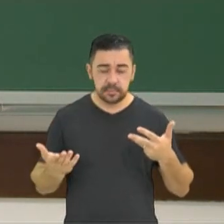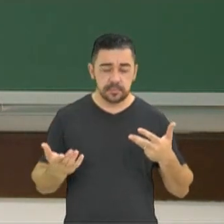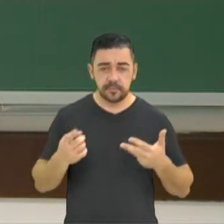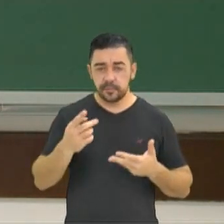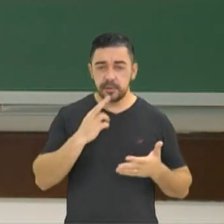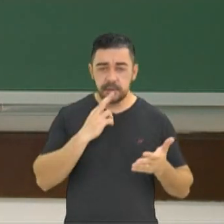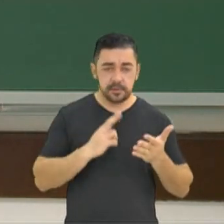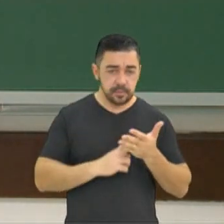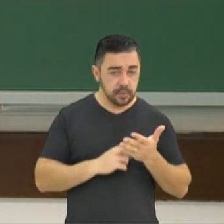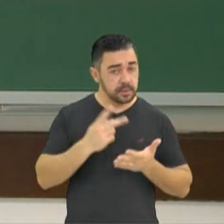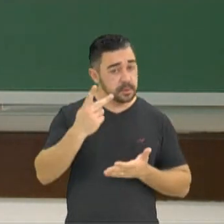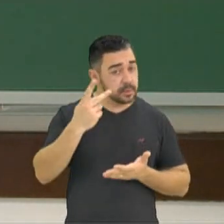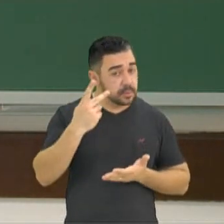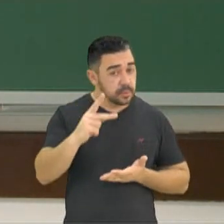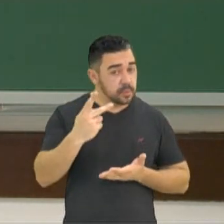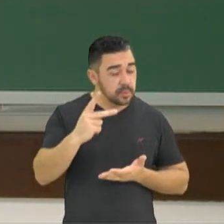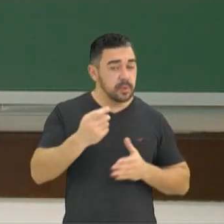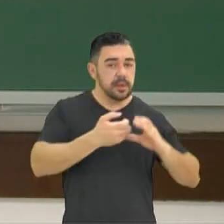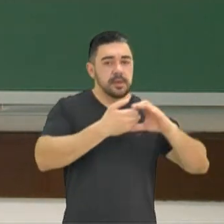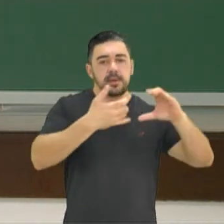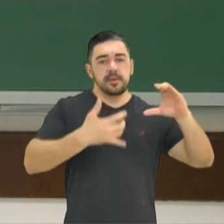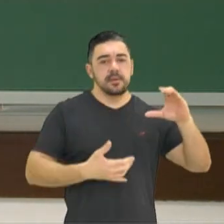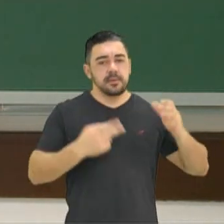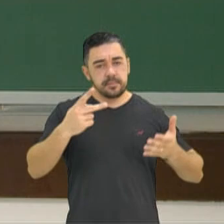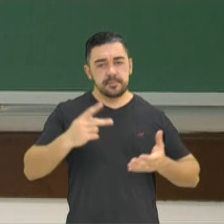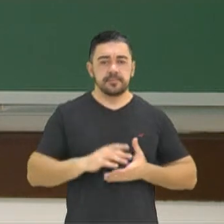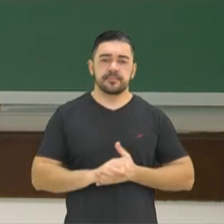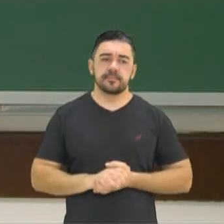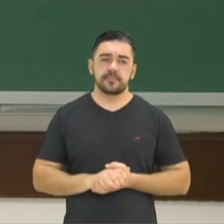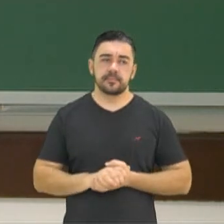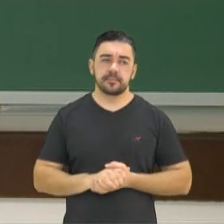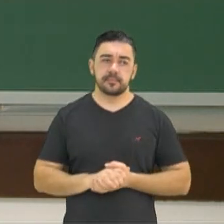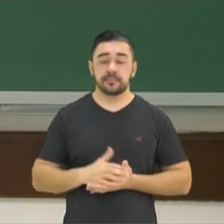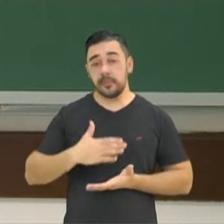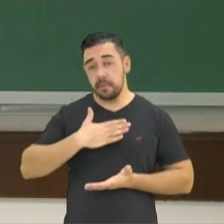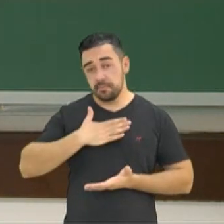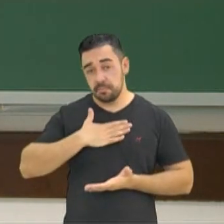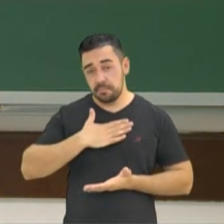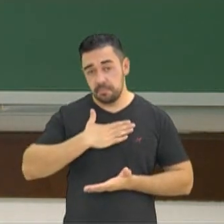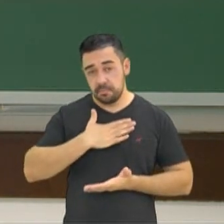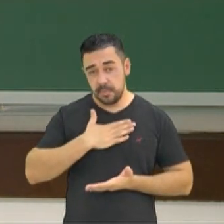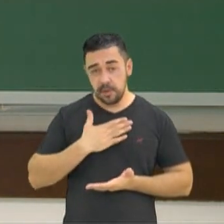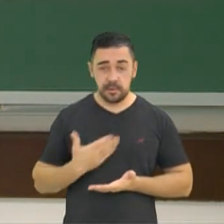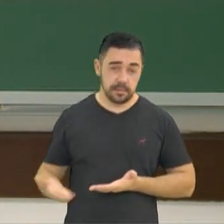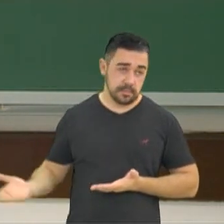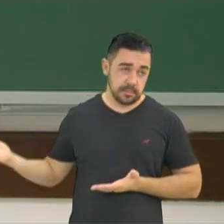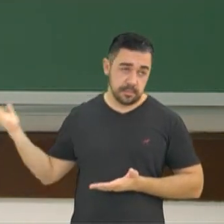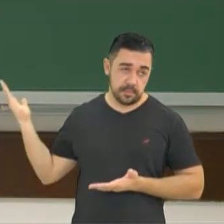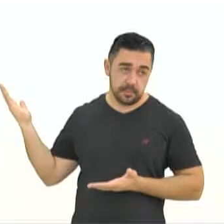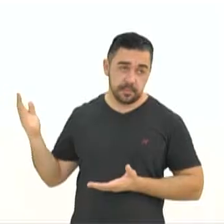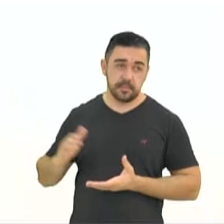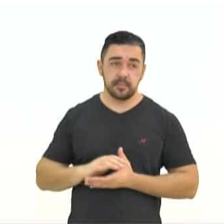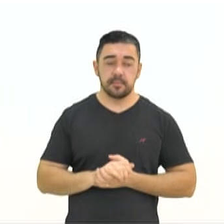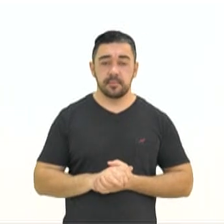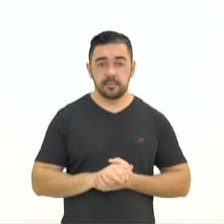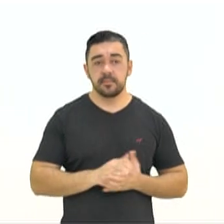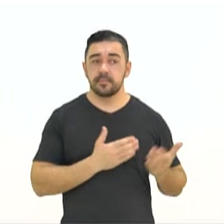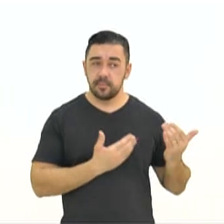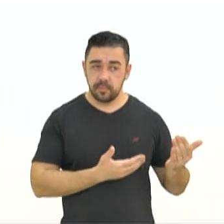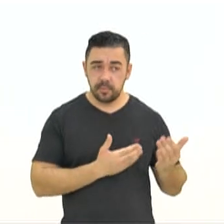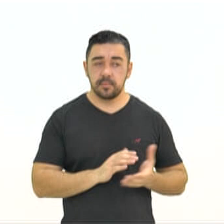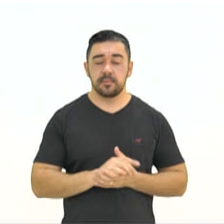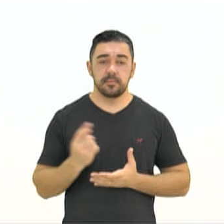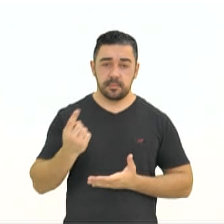vão responder as características de vocês. As minhas características ficaram assim, né? Soy